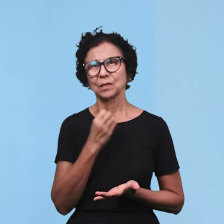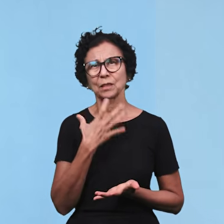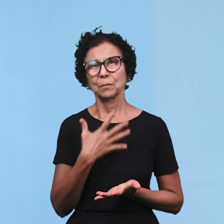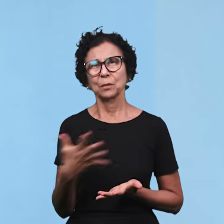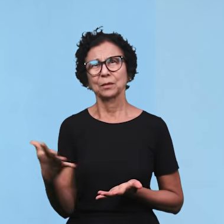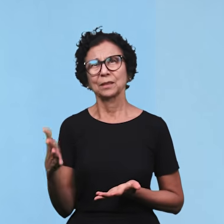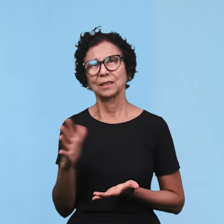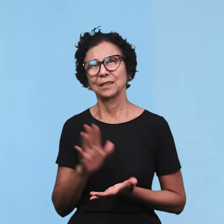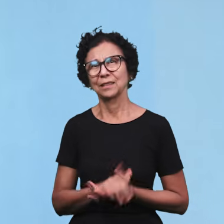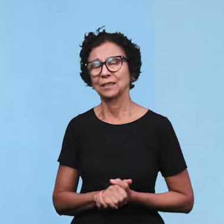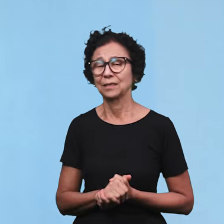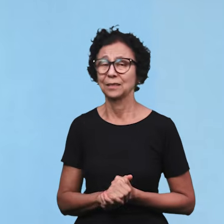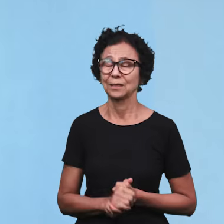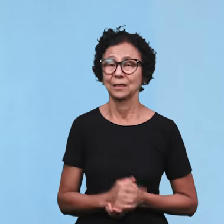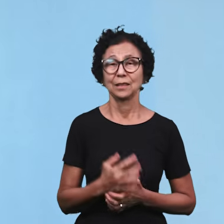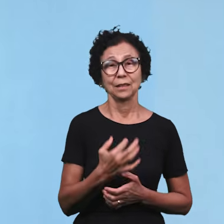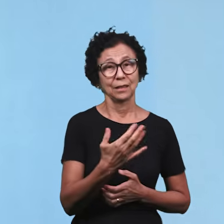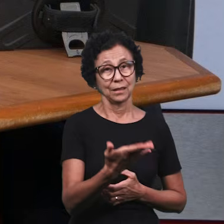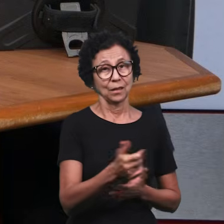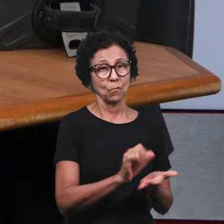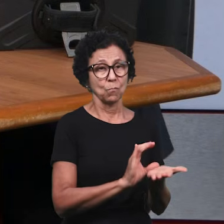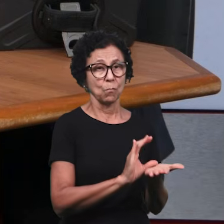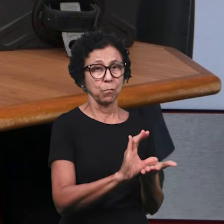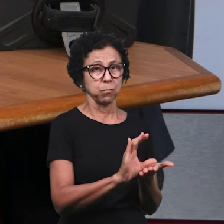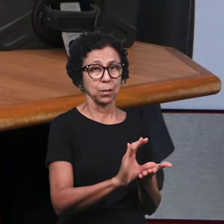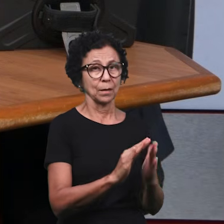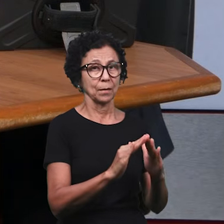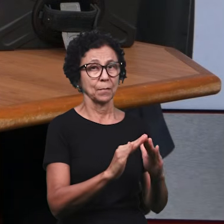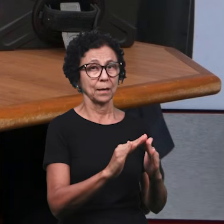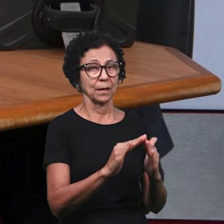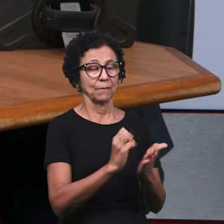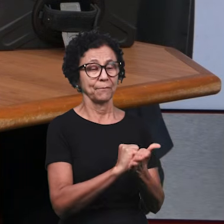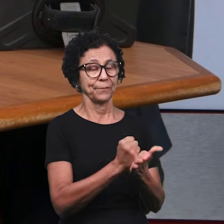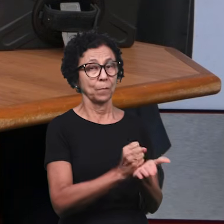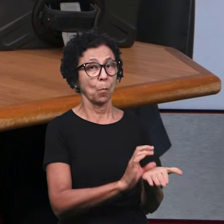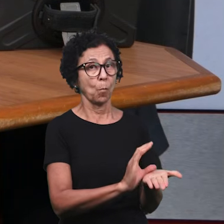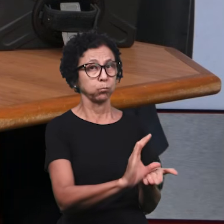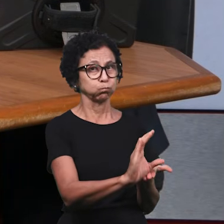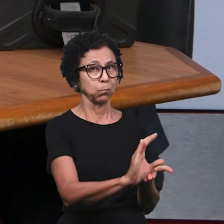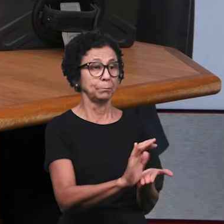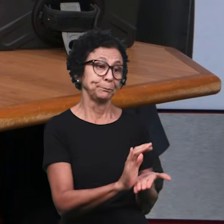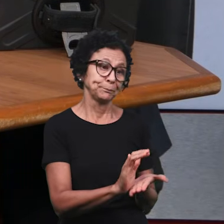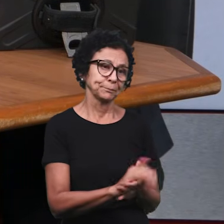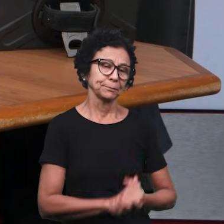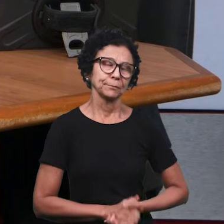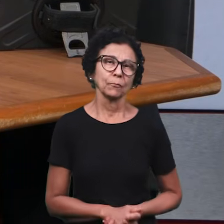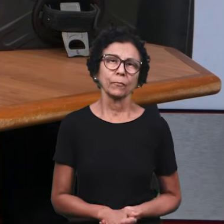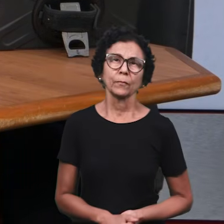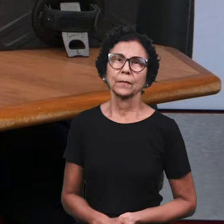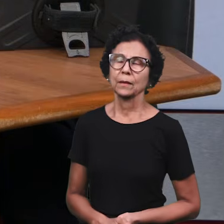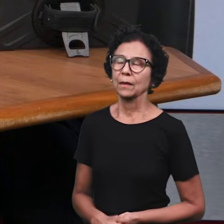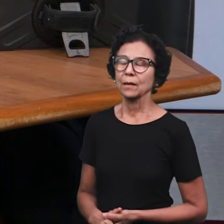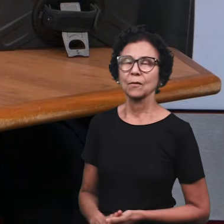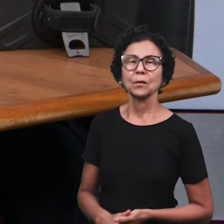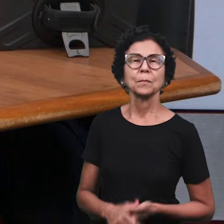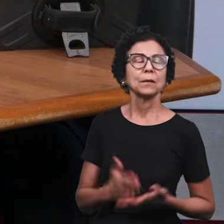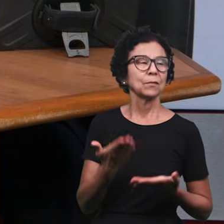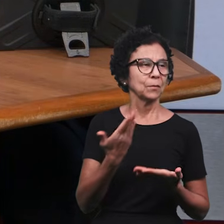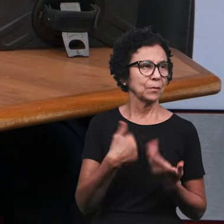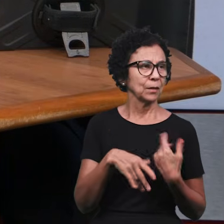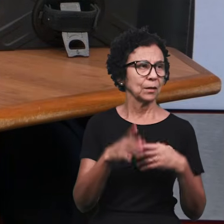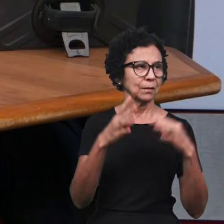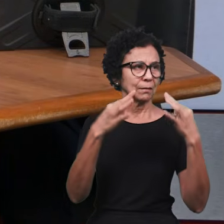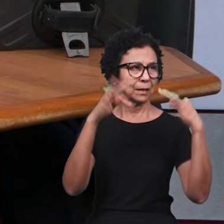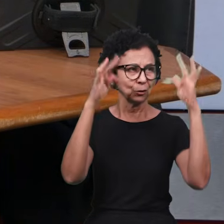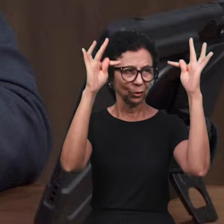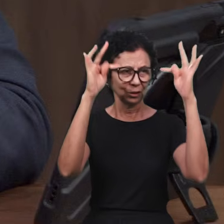a beneficiar o bolso deles, infelizmente. De quem vende. Lucas, então agora vamos trazer um pouco de tecnologia para o programa. Com